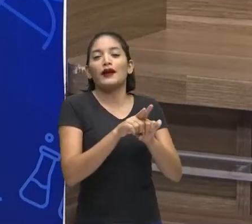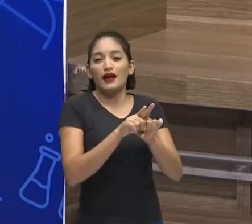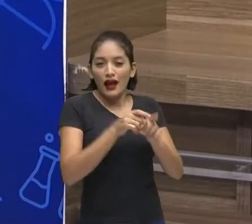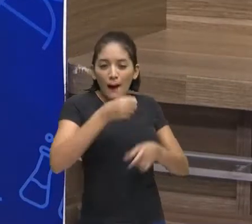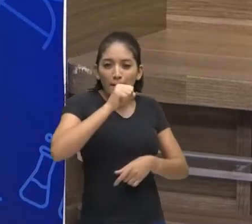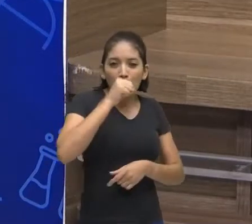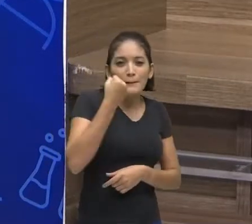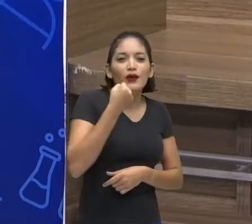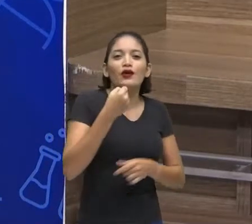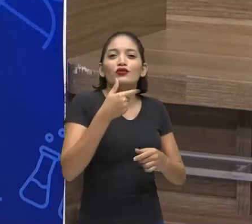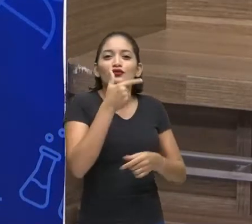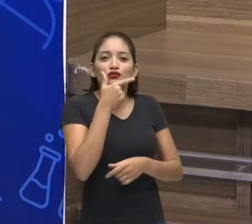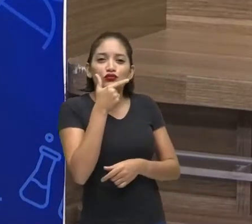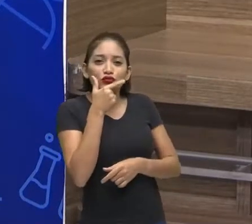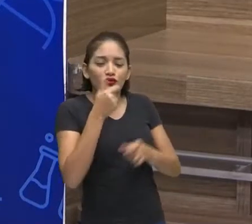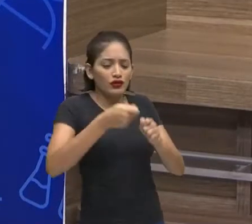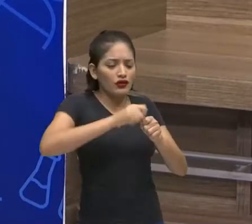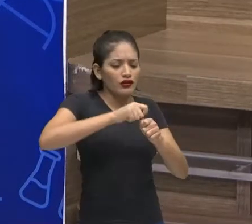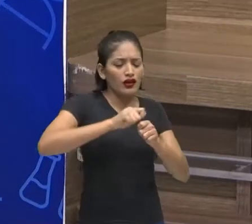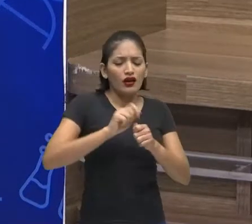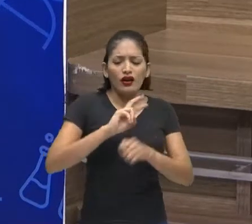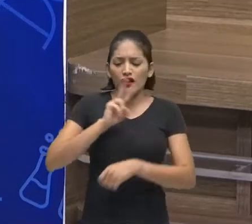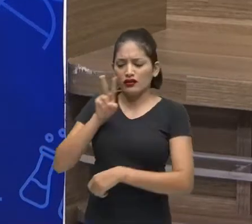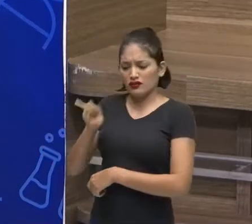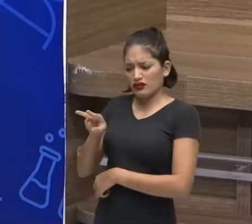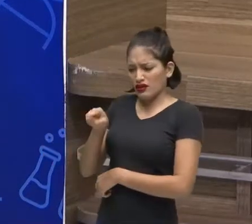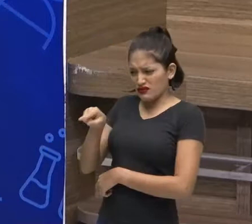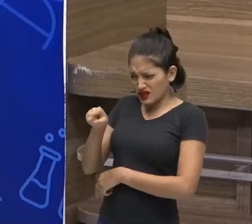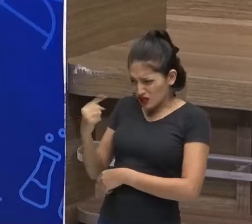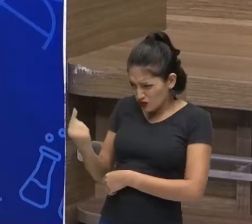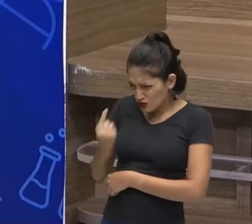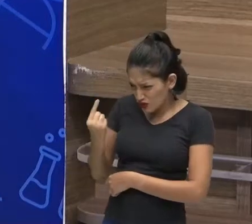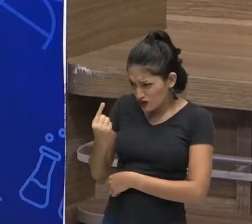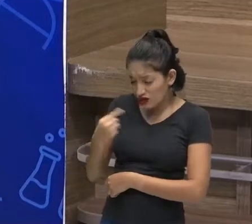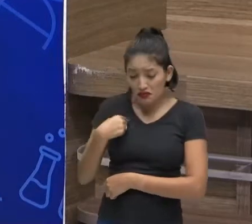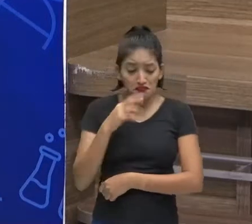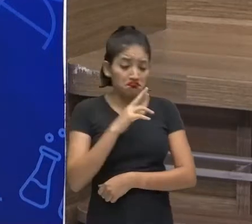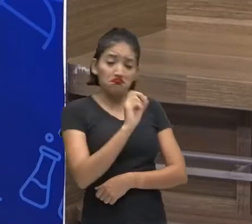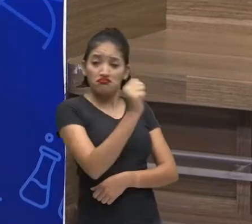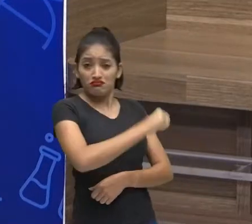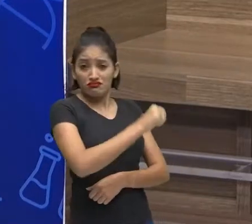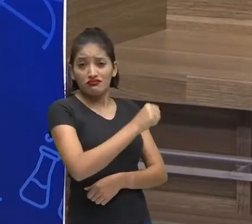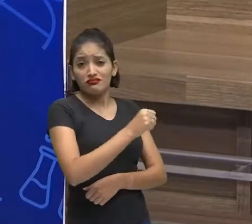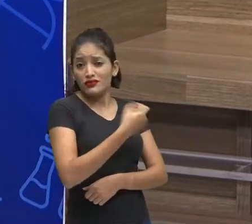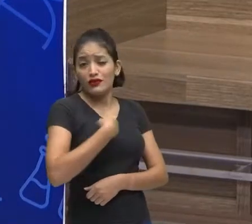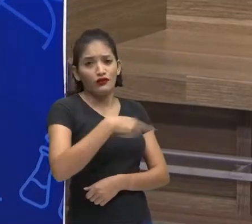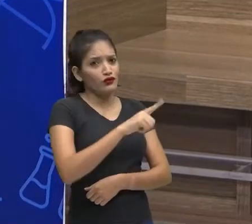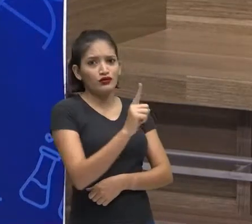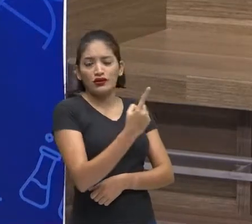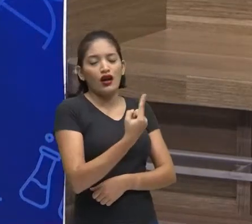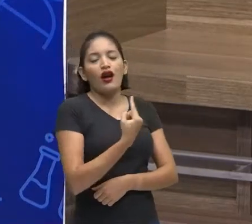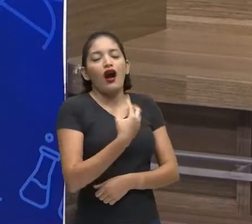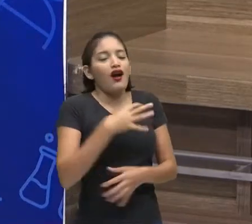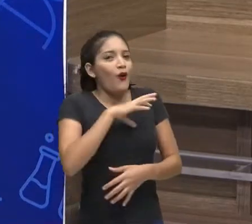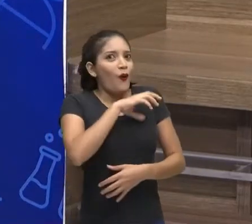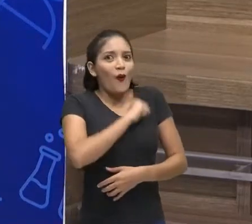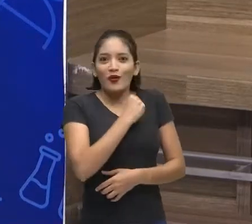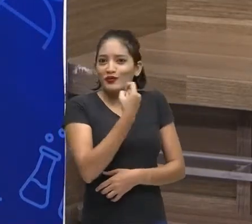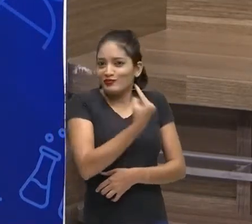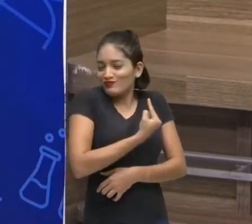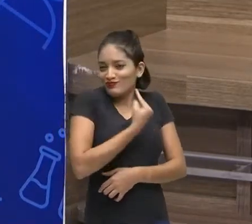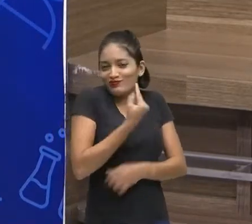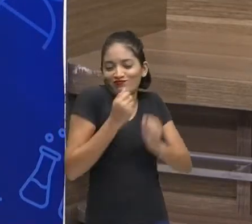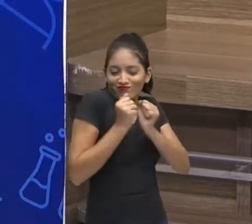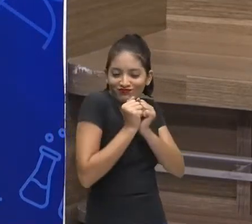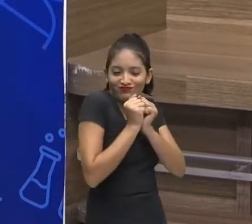tucumã, e a pessoa virou para mim e disse assim, mas você foi sozinha? Eu disse, sim, eu fui sozinha, eu amo a minha companhia, eu amo